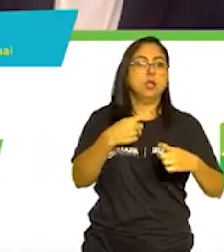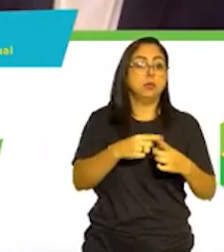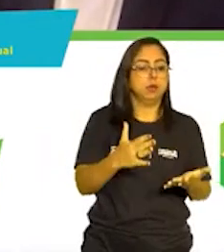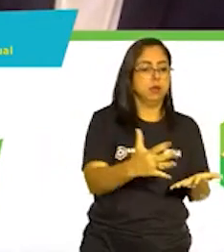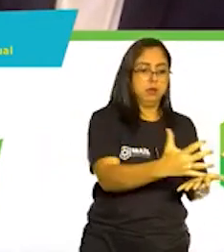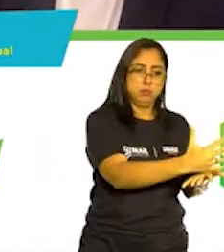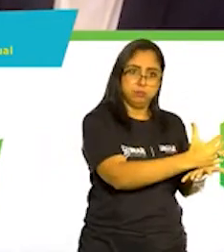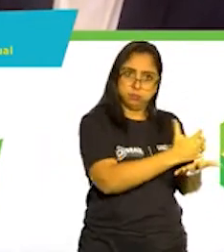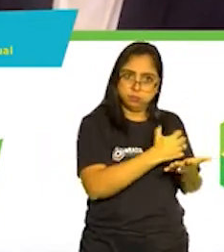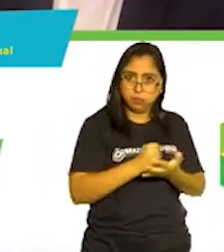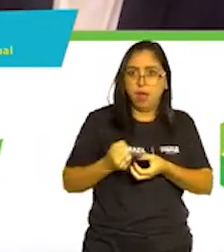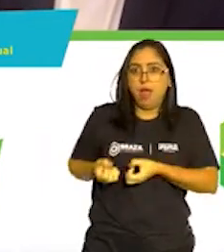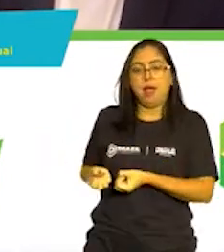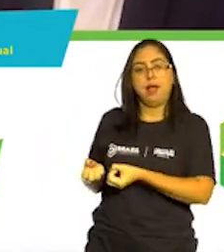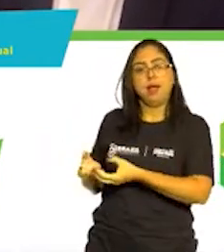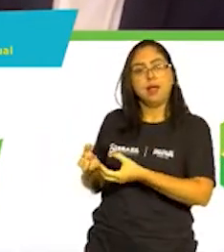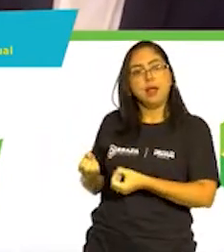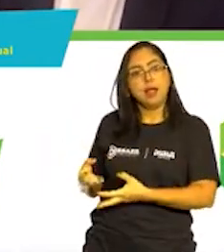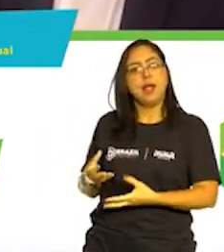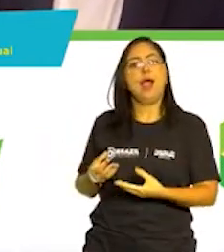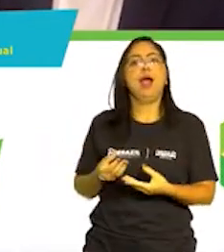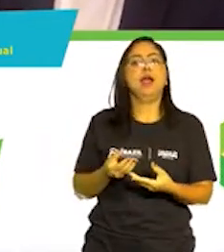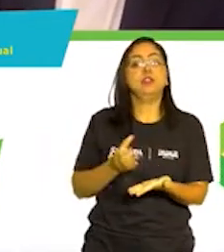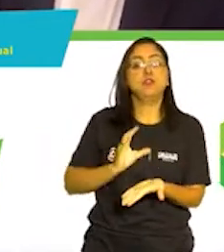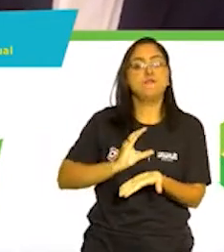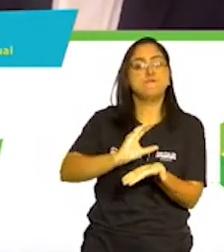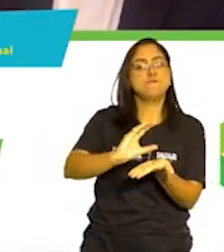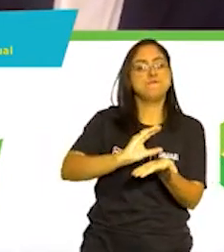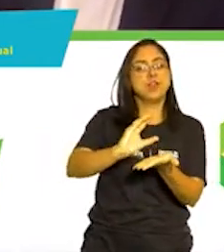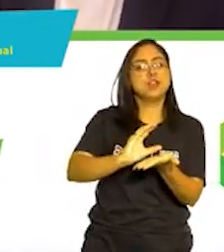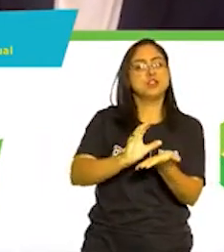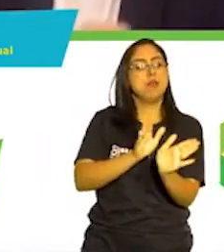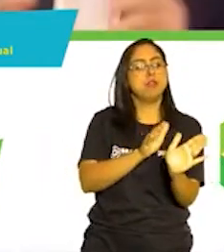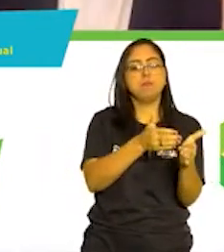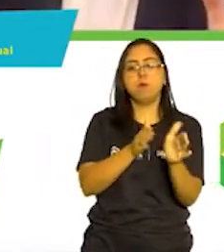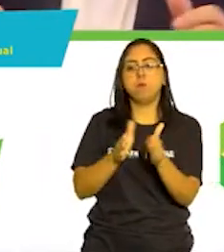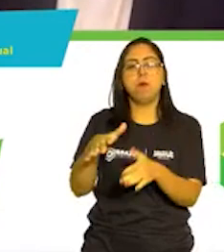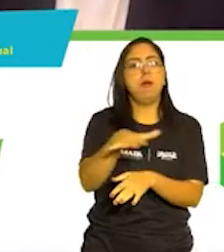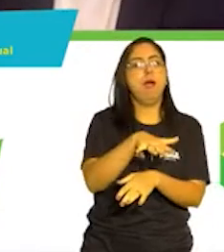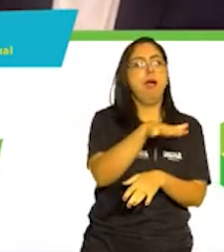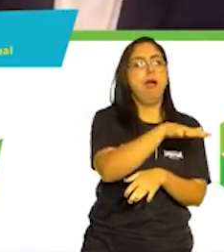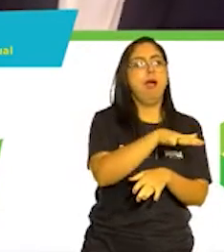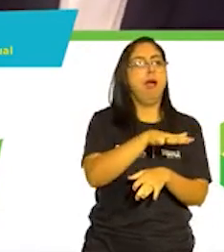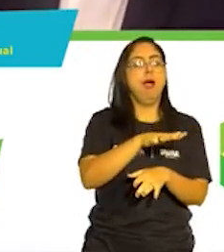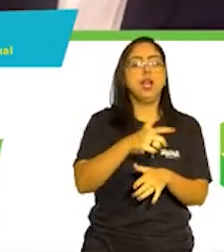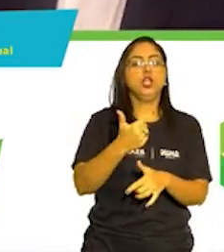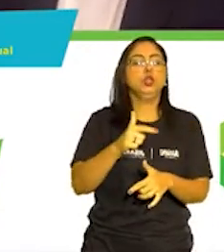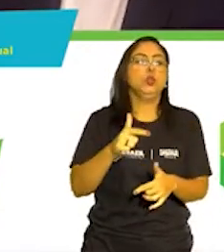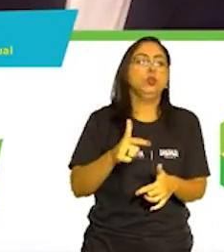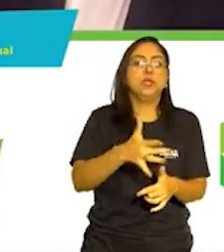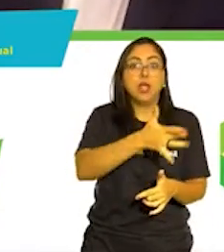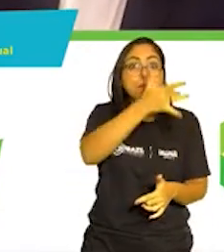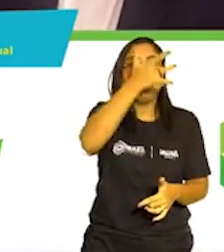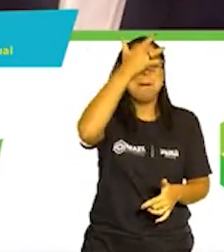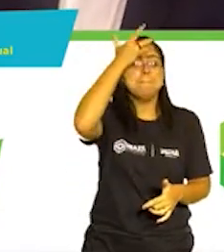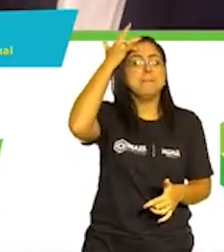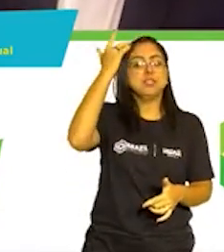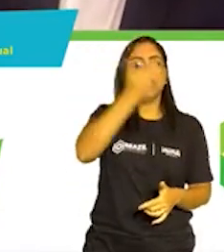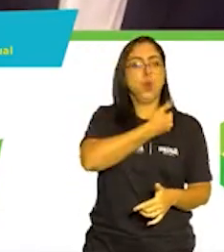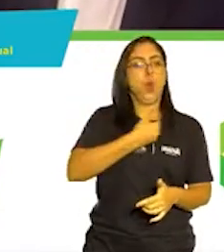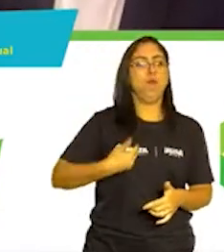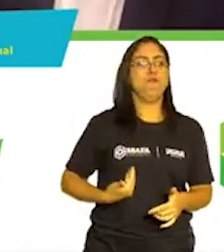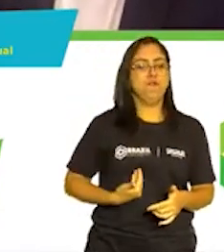isso envolve debate político. Não existe nenhum grande iluminado na sociedade que vai dar solução para os